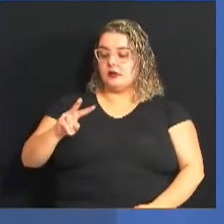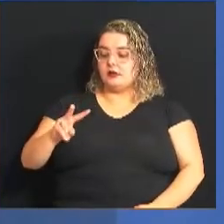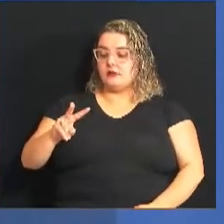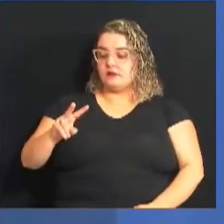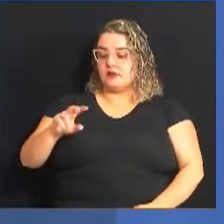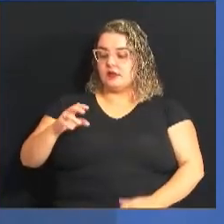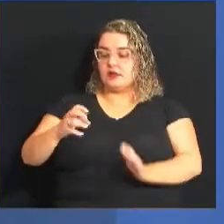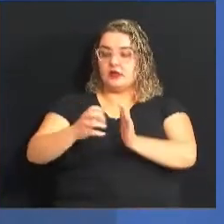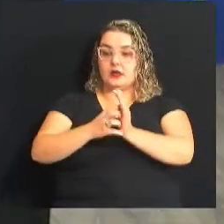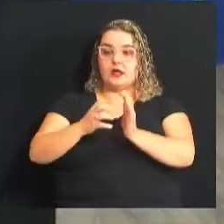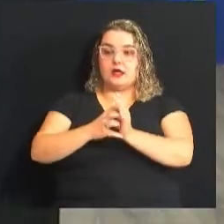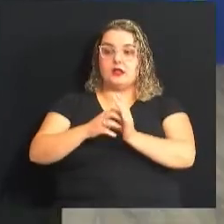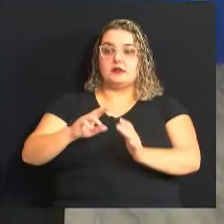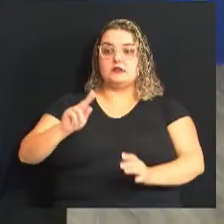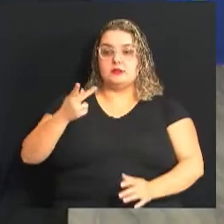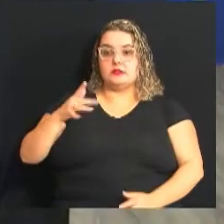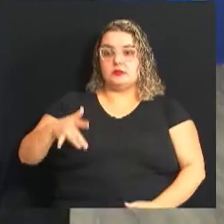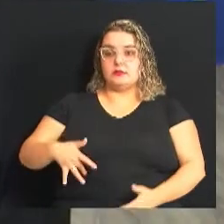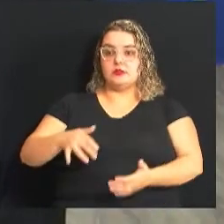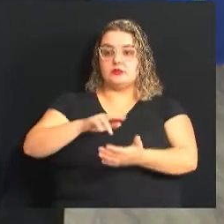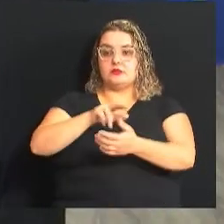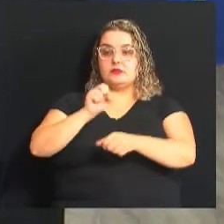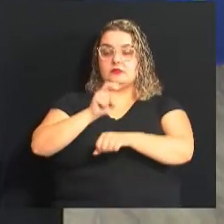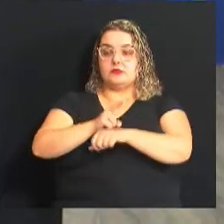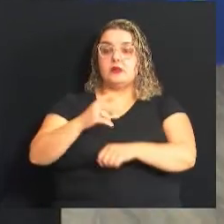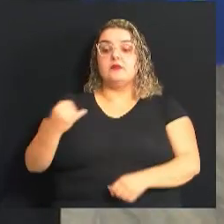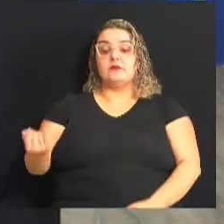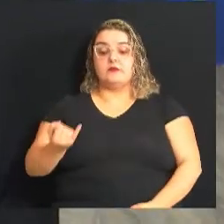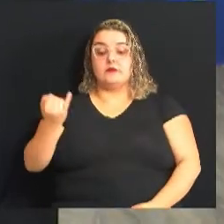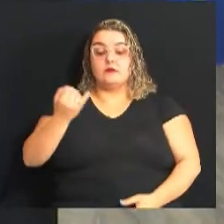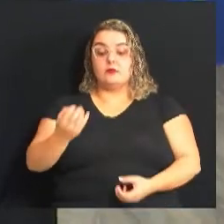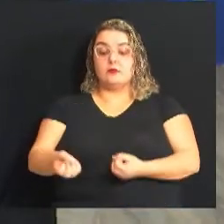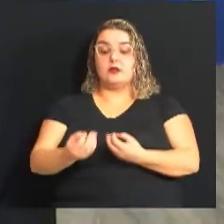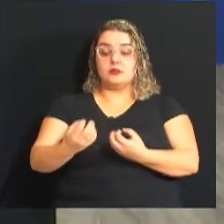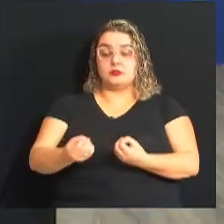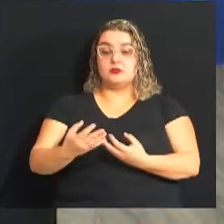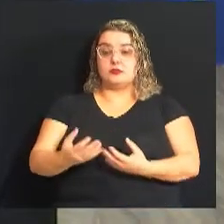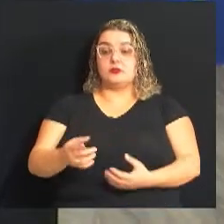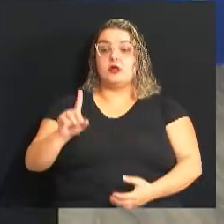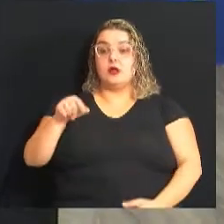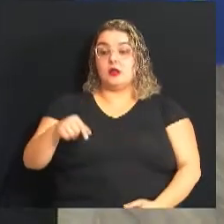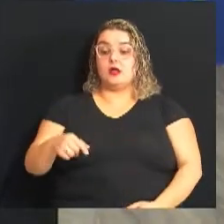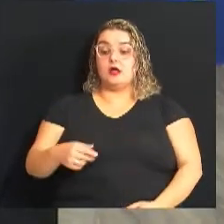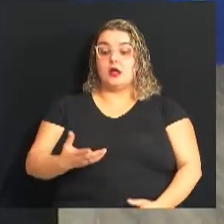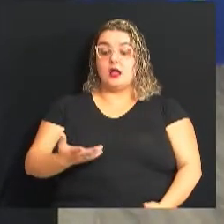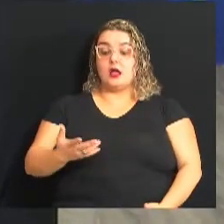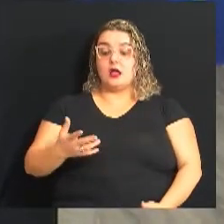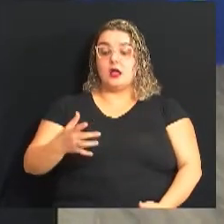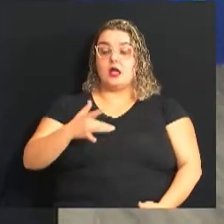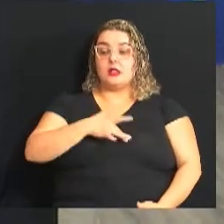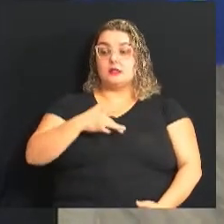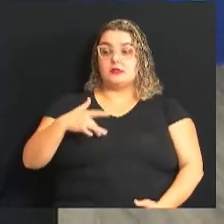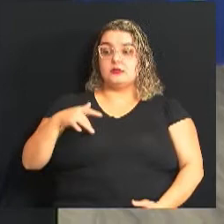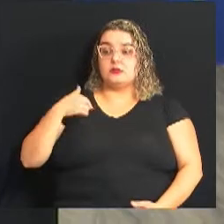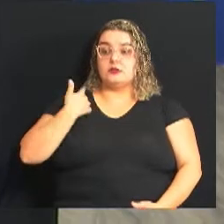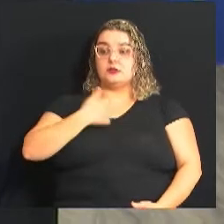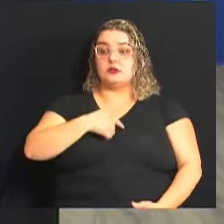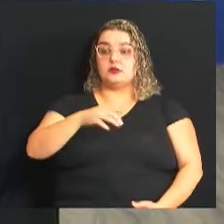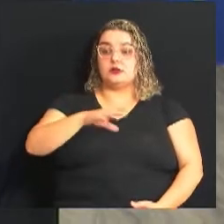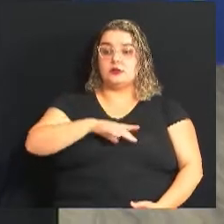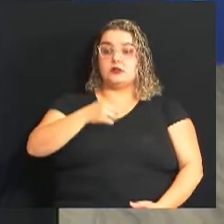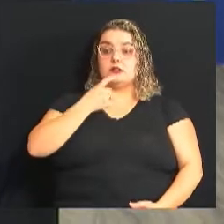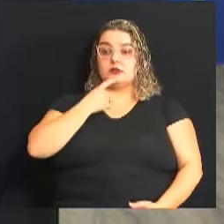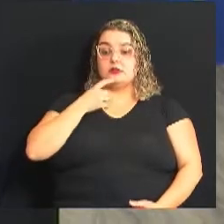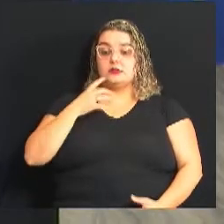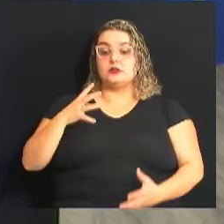que fica aqui no centro de Campinas informações importantes então em relação à saúde aqui da nossa cidade de toda a população